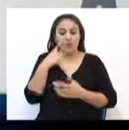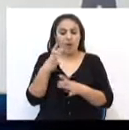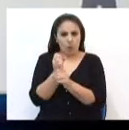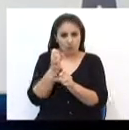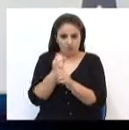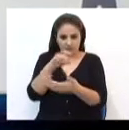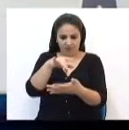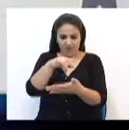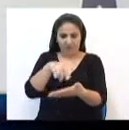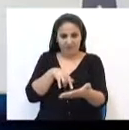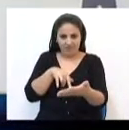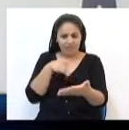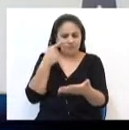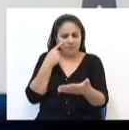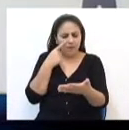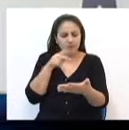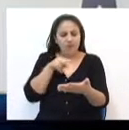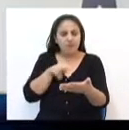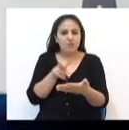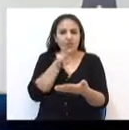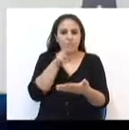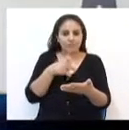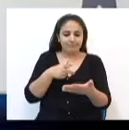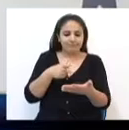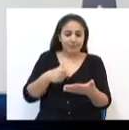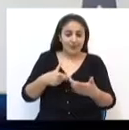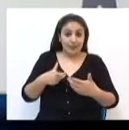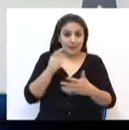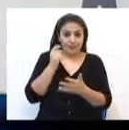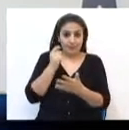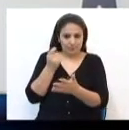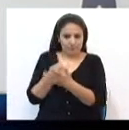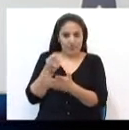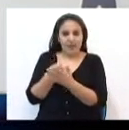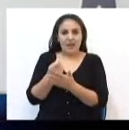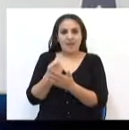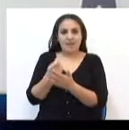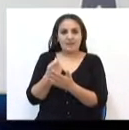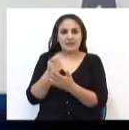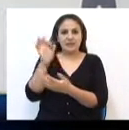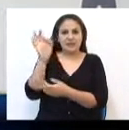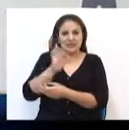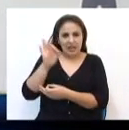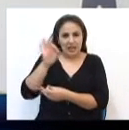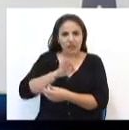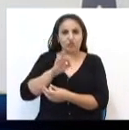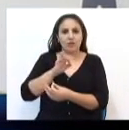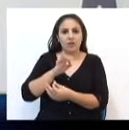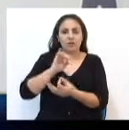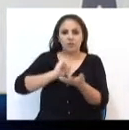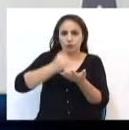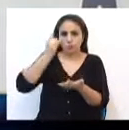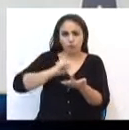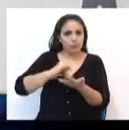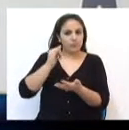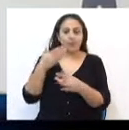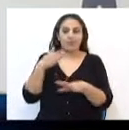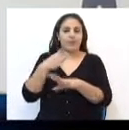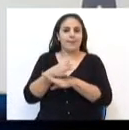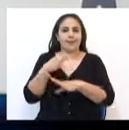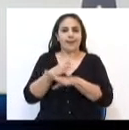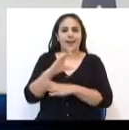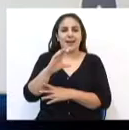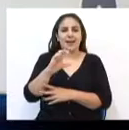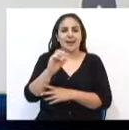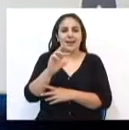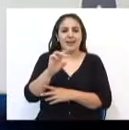ali quais são os valores mensais que são cobrados de taxas e de juros, ele não vai entrar no crédito rotativo